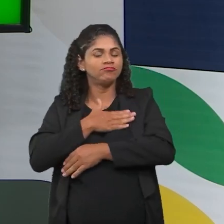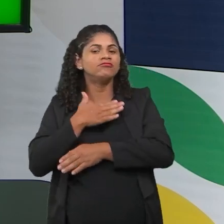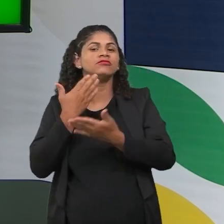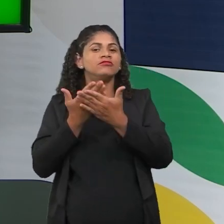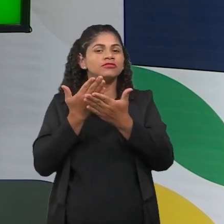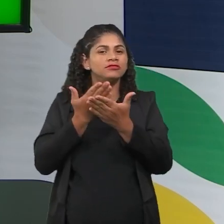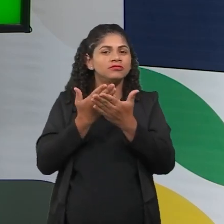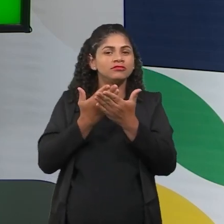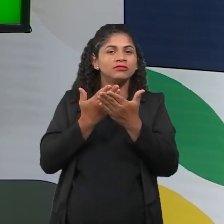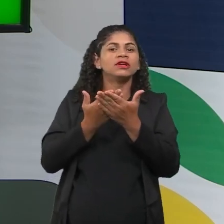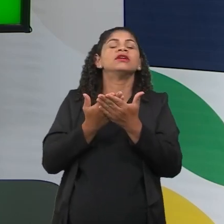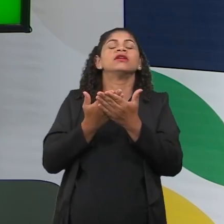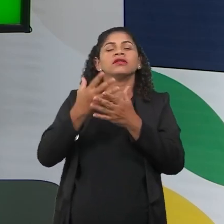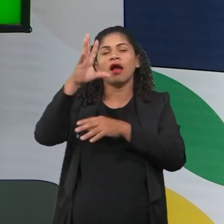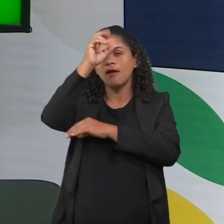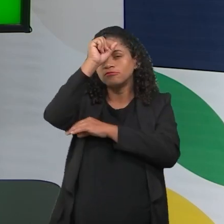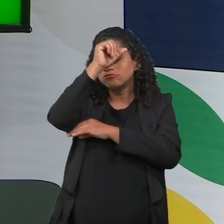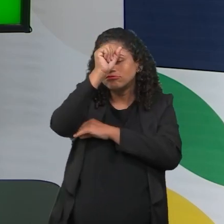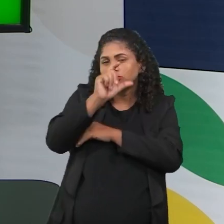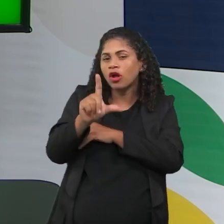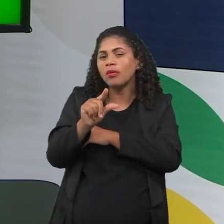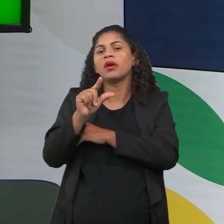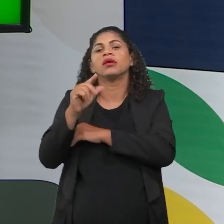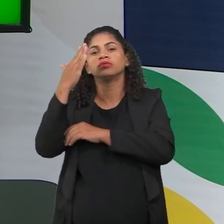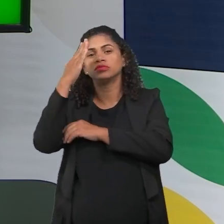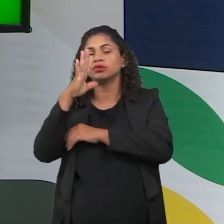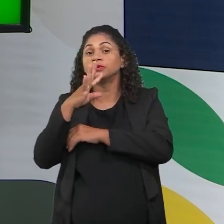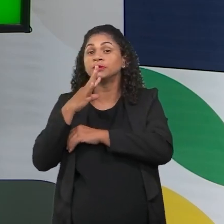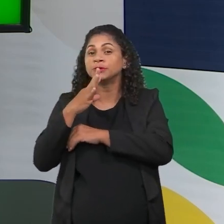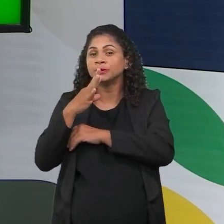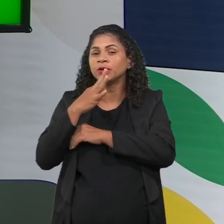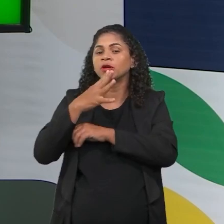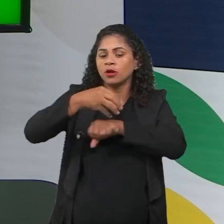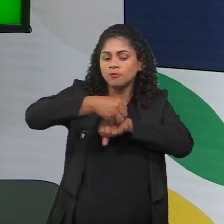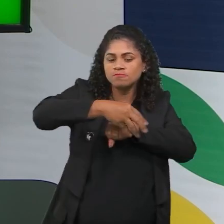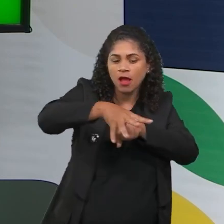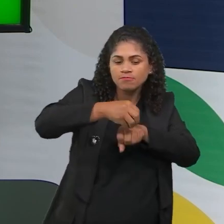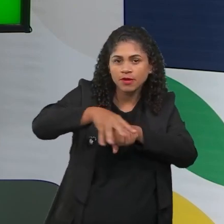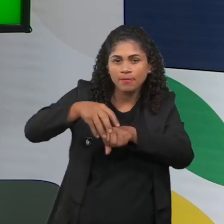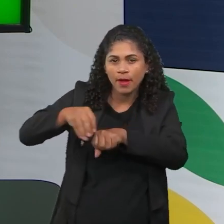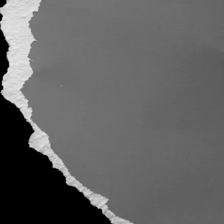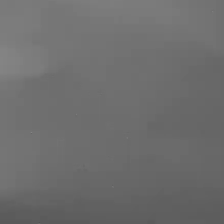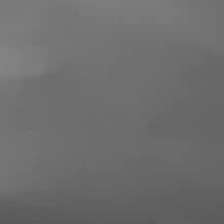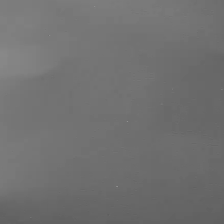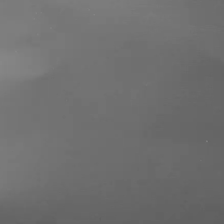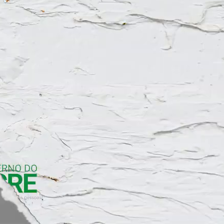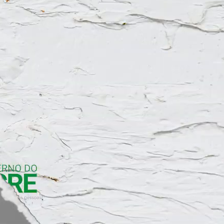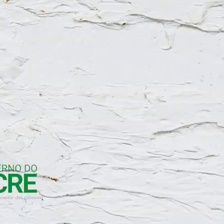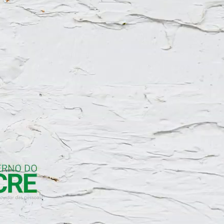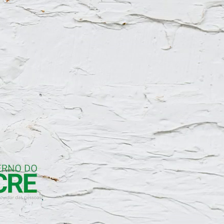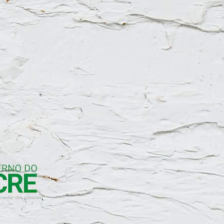aula, aprendido um pouquinho mais, né, sobre esses conhecimentos que são passados de geração em geração.